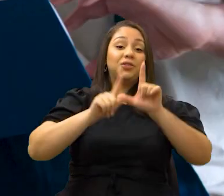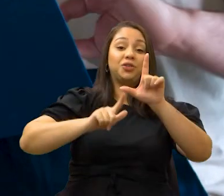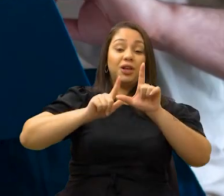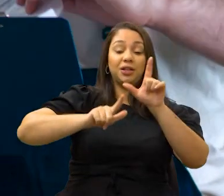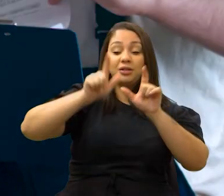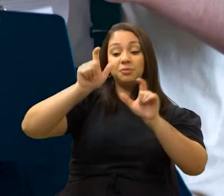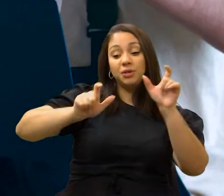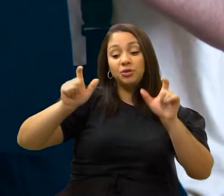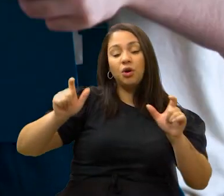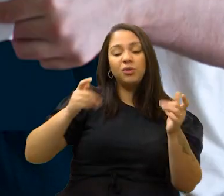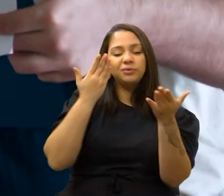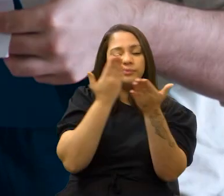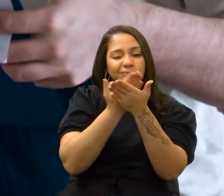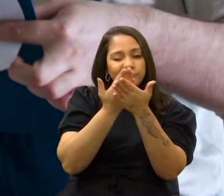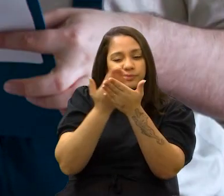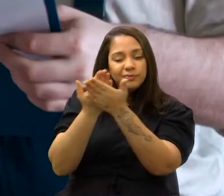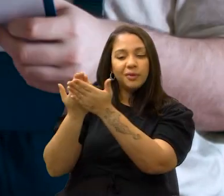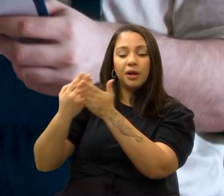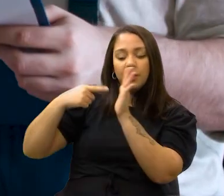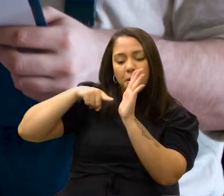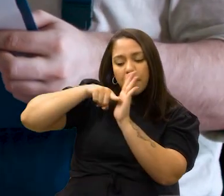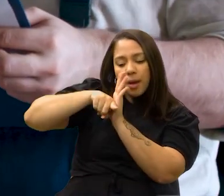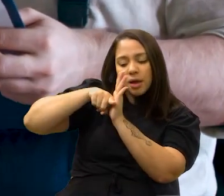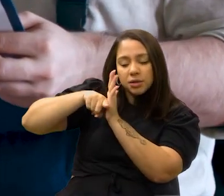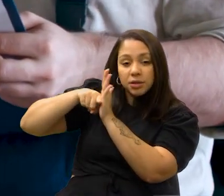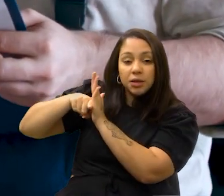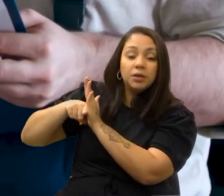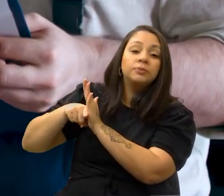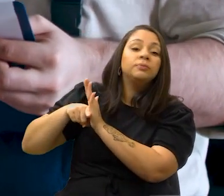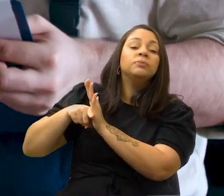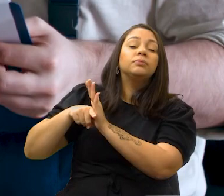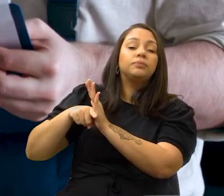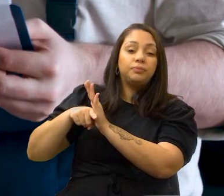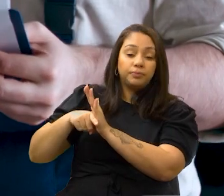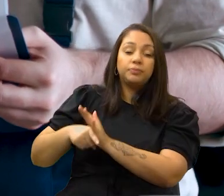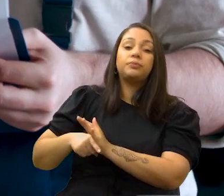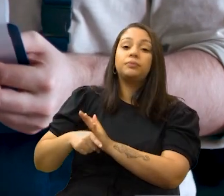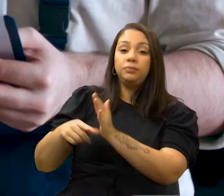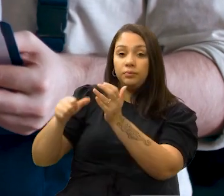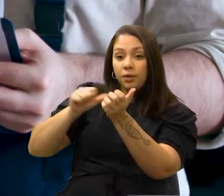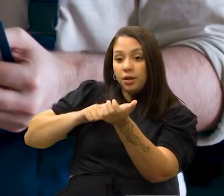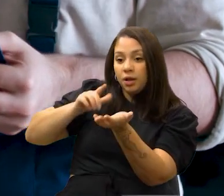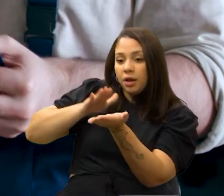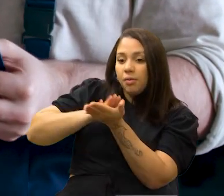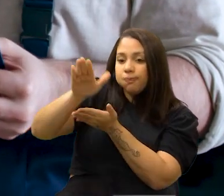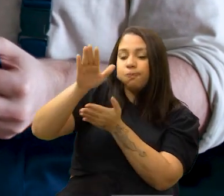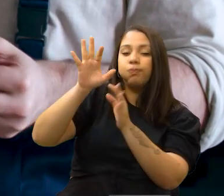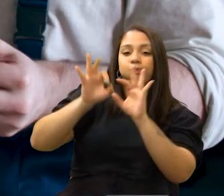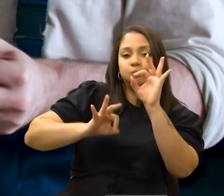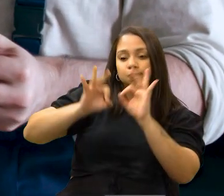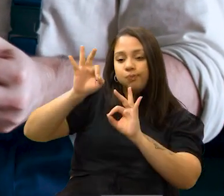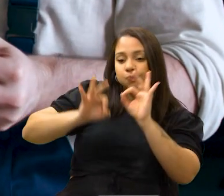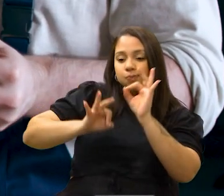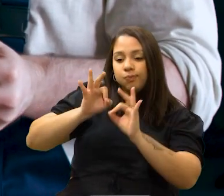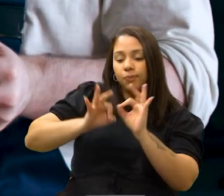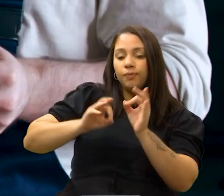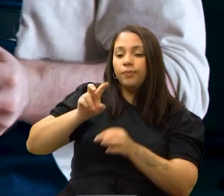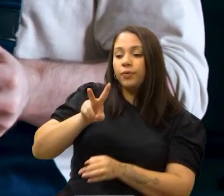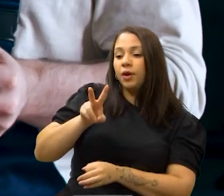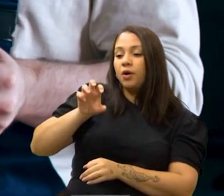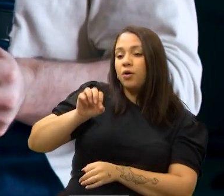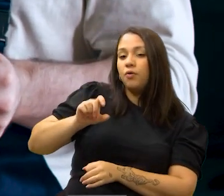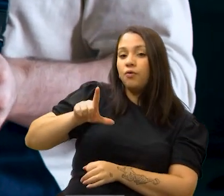Os estudiosos fazem pesquisas e tal, e eles publicam, organizam